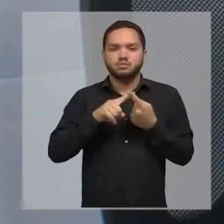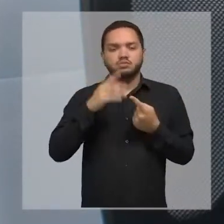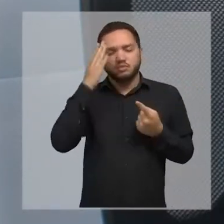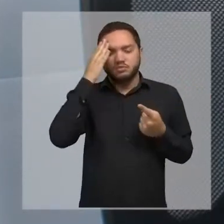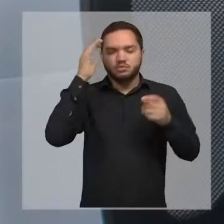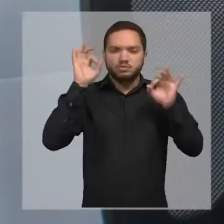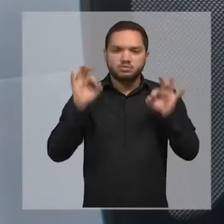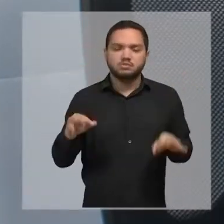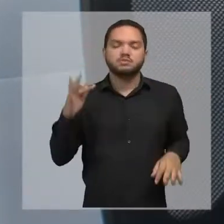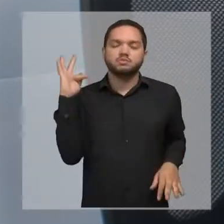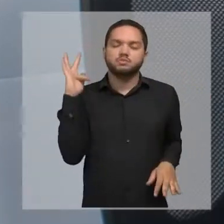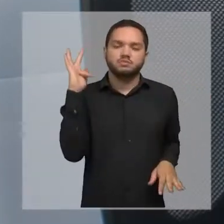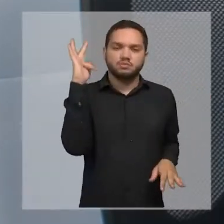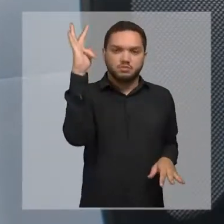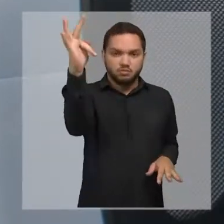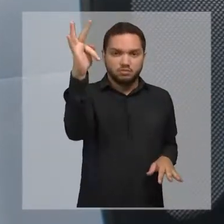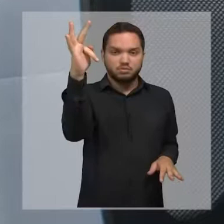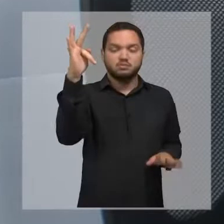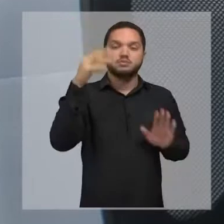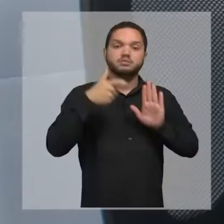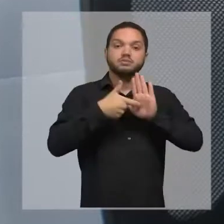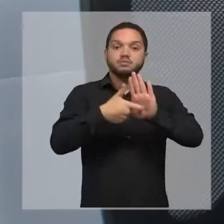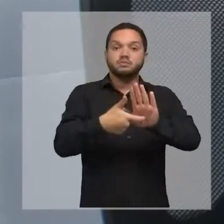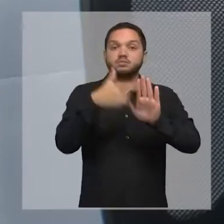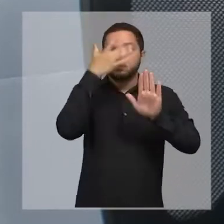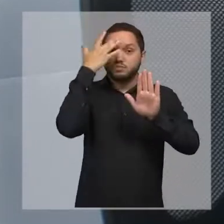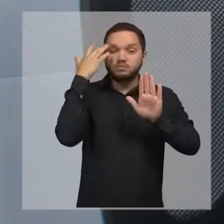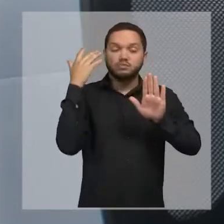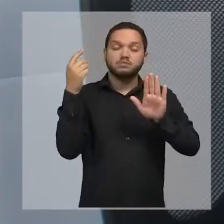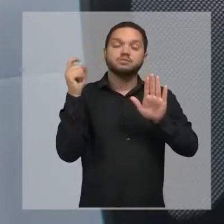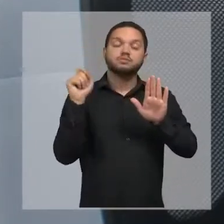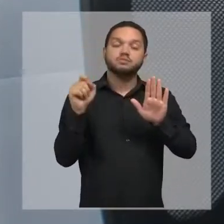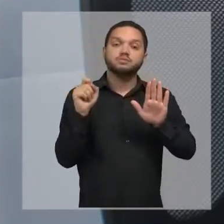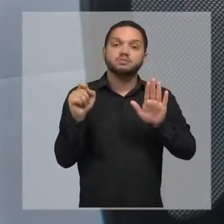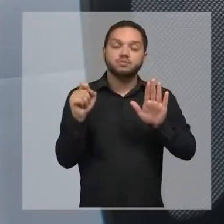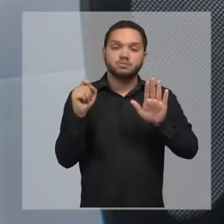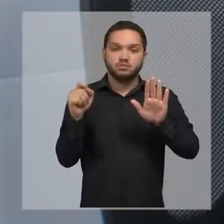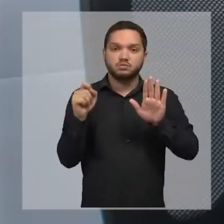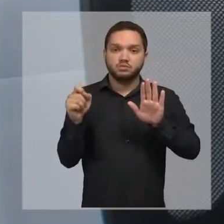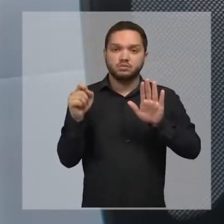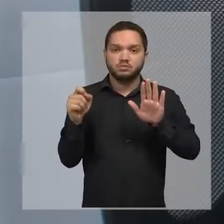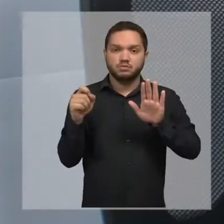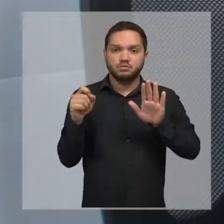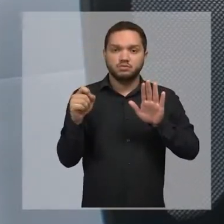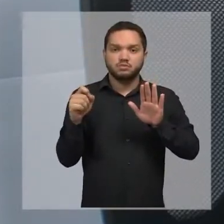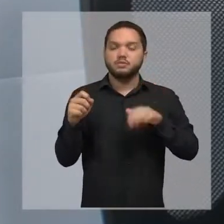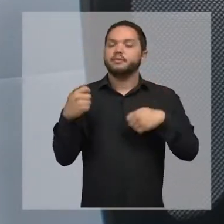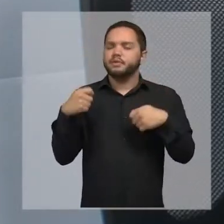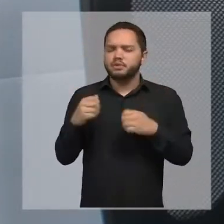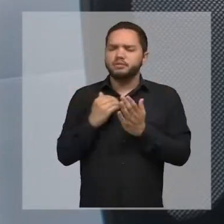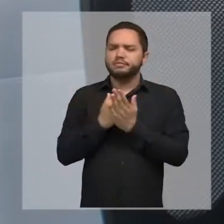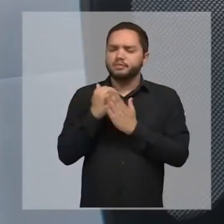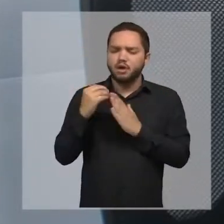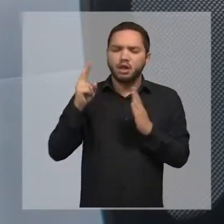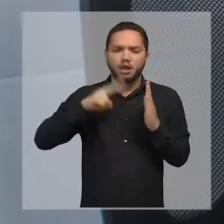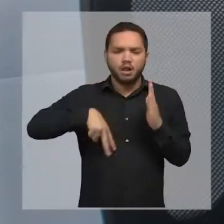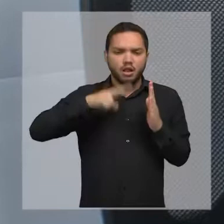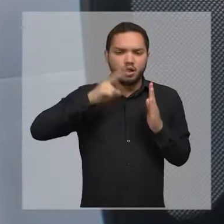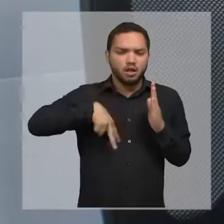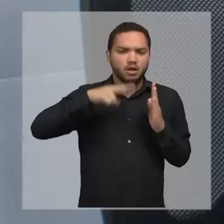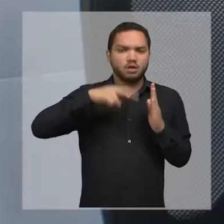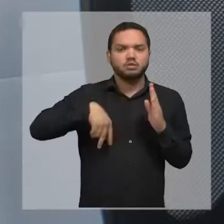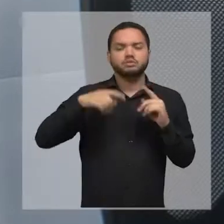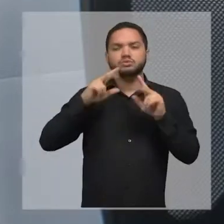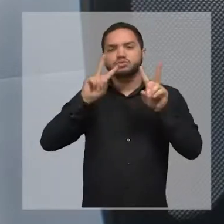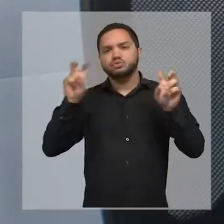certeza vai, no futuro, mostrar à população de que um pouco mais de leitura sobre a